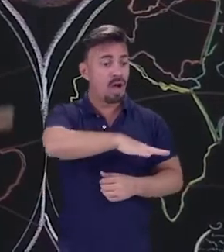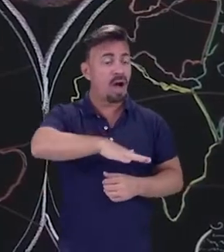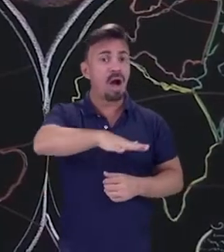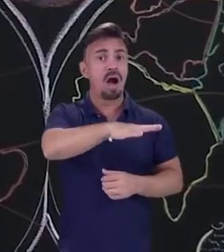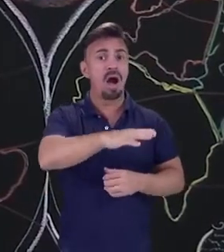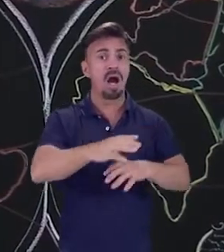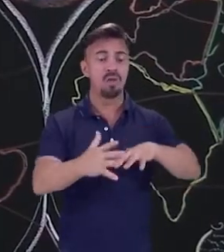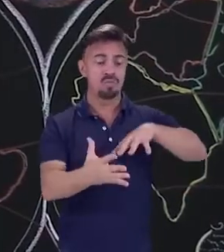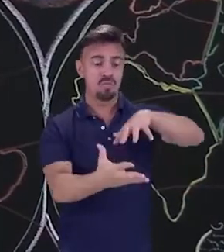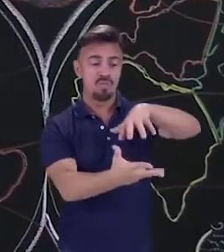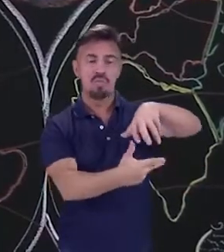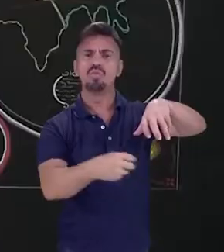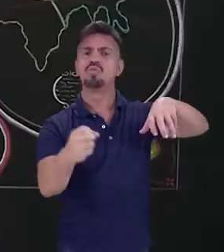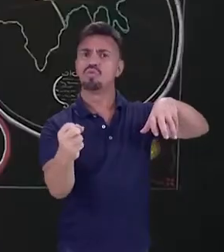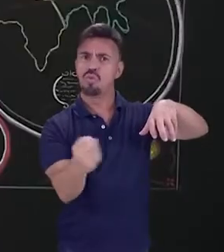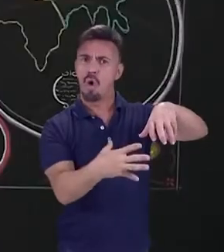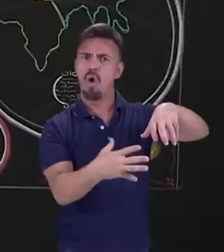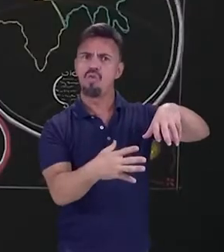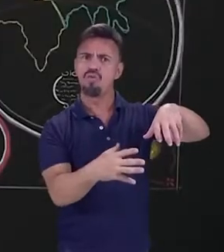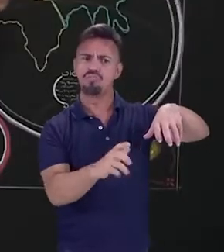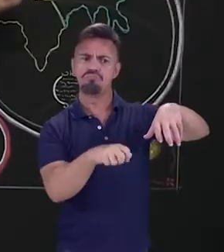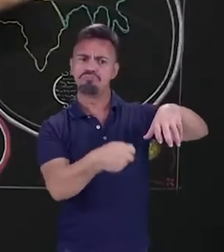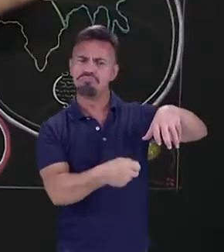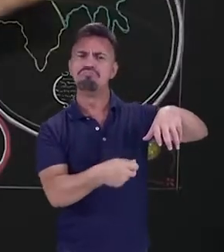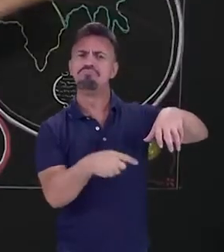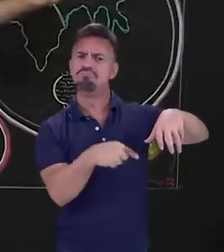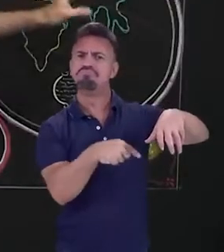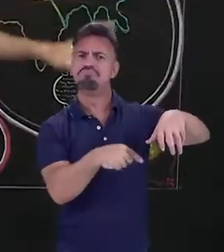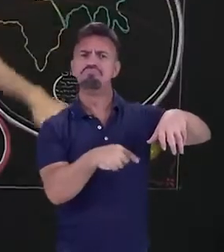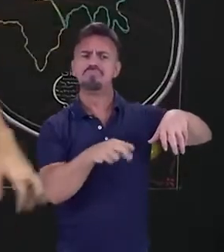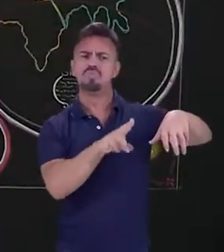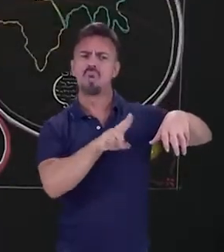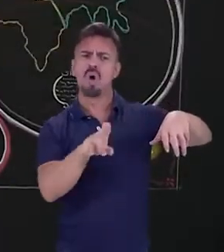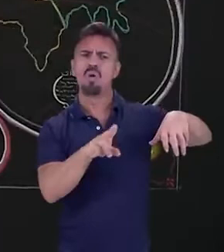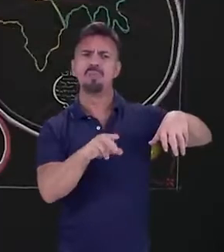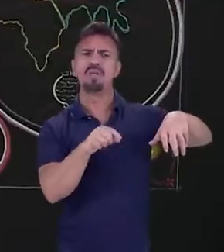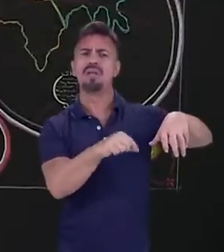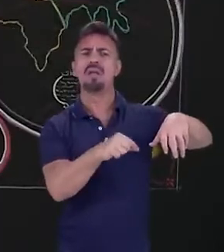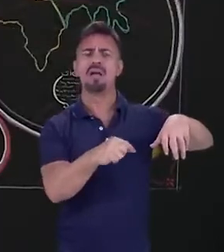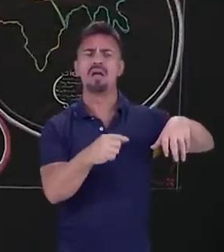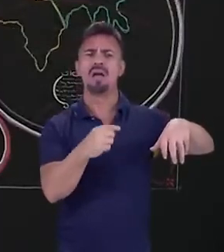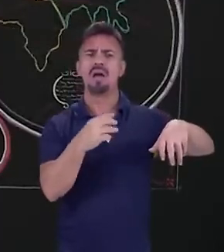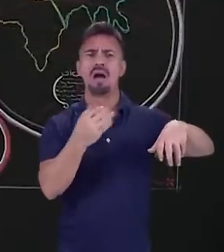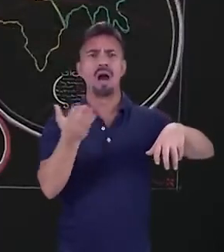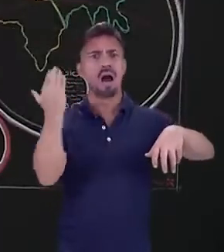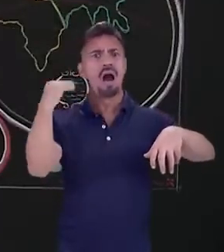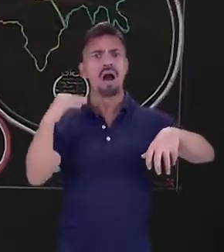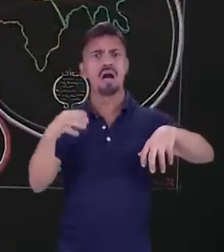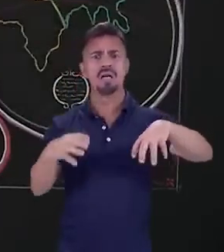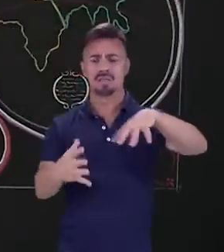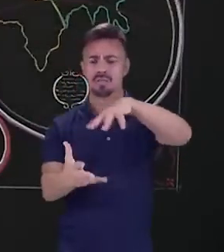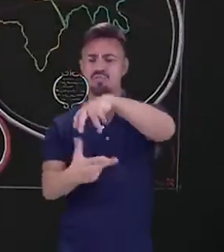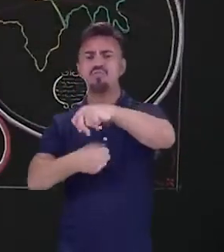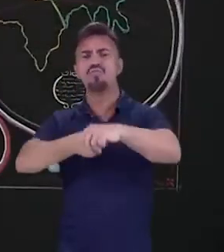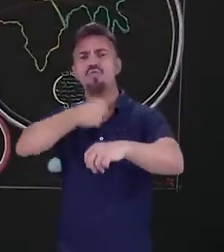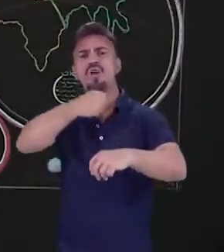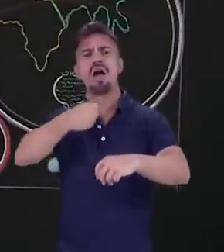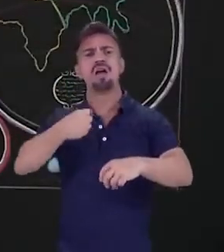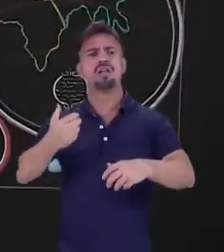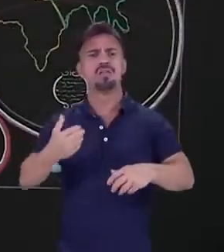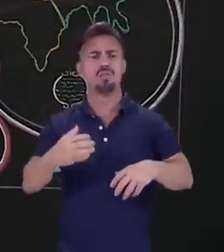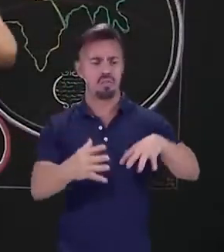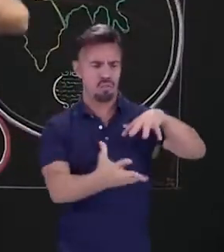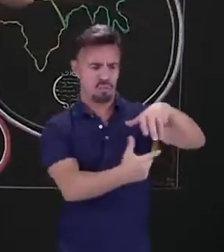chamada de um mundo novo, enquanto que a área que se conhecia antes seria um mundo velho. Esse mundo